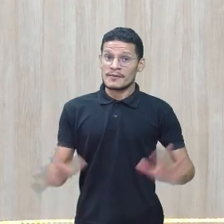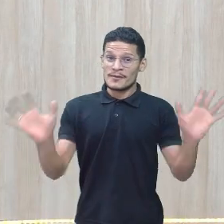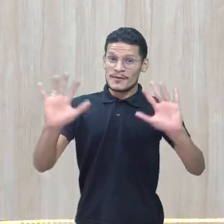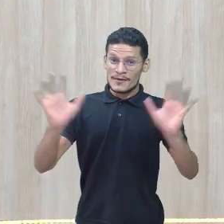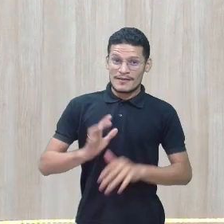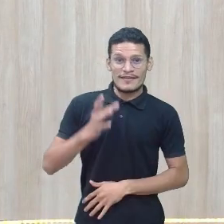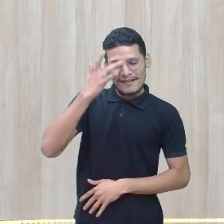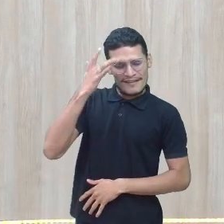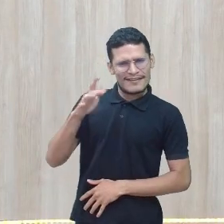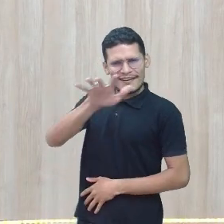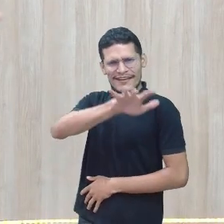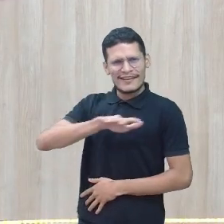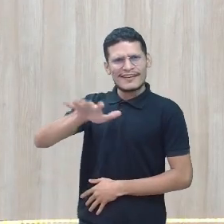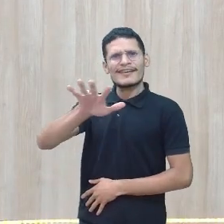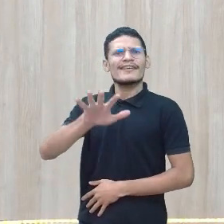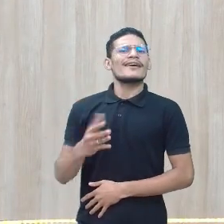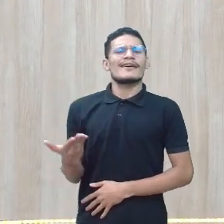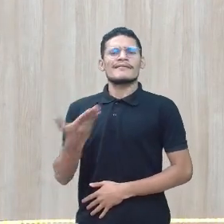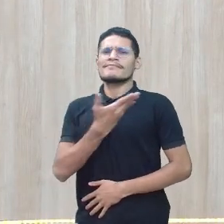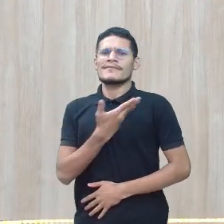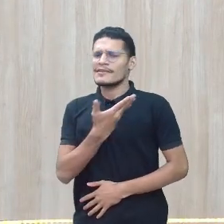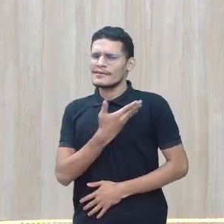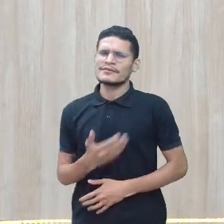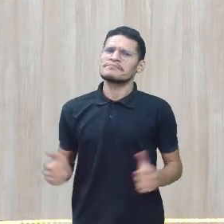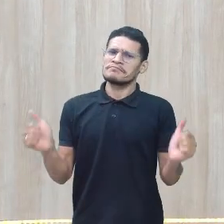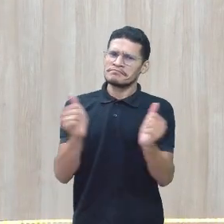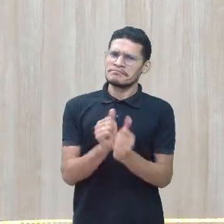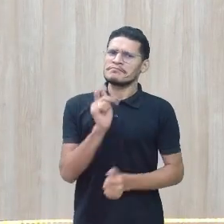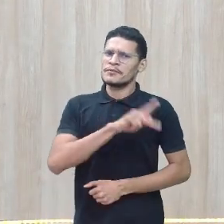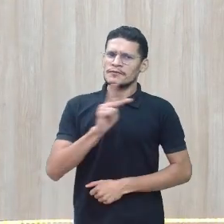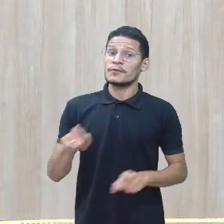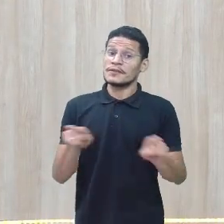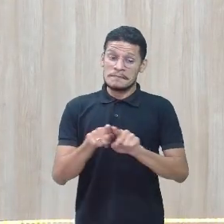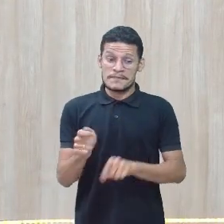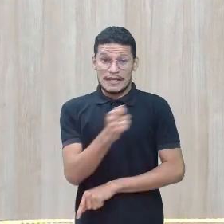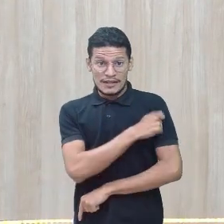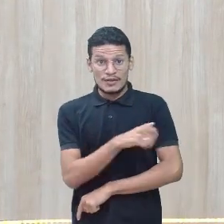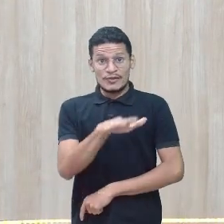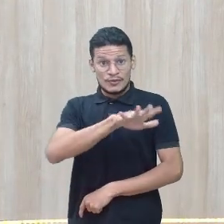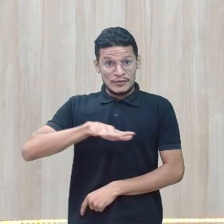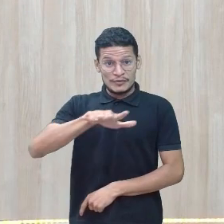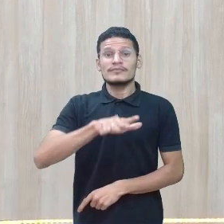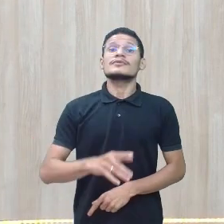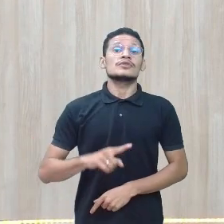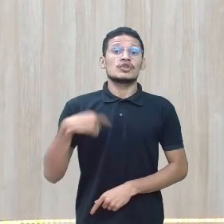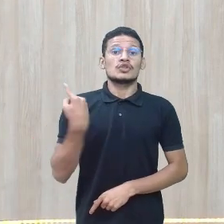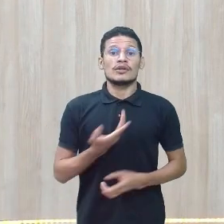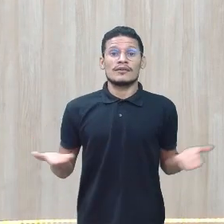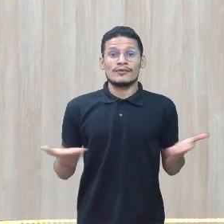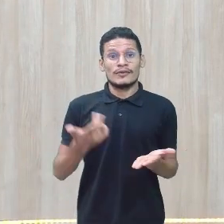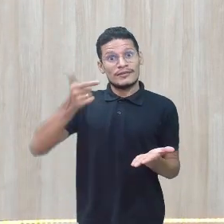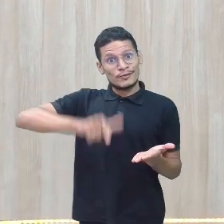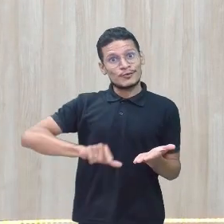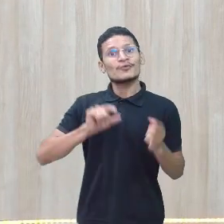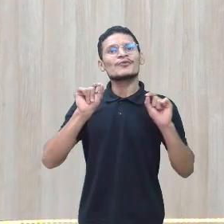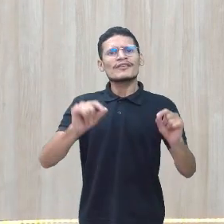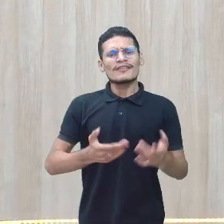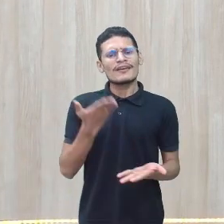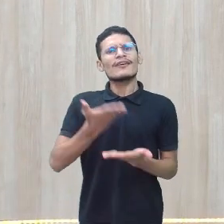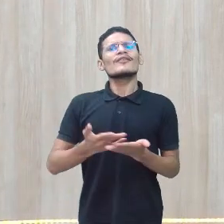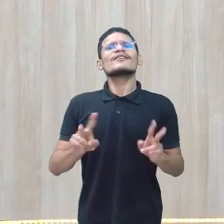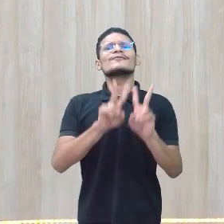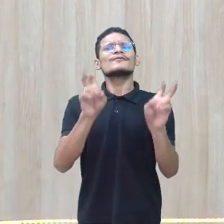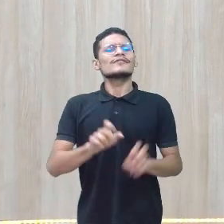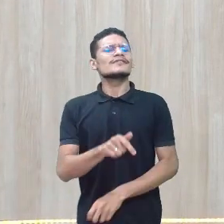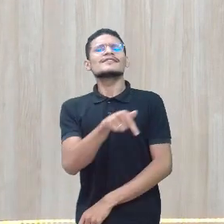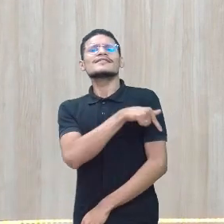Olá, pessoal, amigos e colegas professores, alunos e alunas da rede. Nós estamos aqui mais uma vez para a aula hoje do